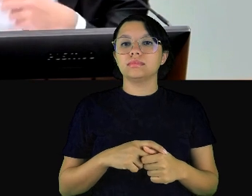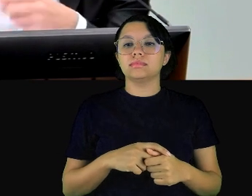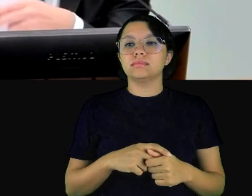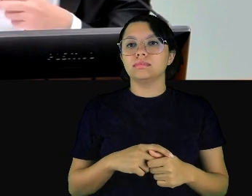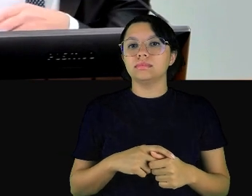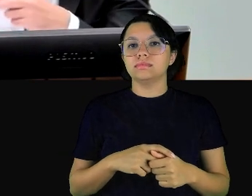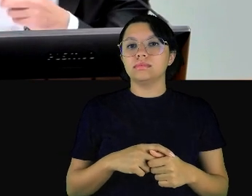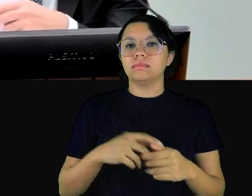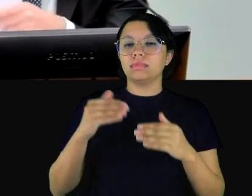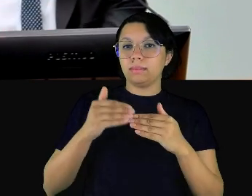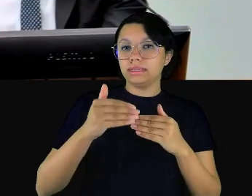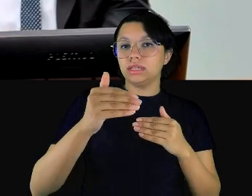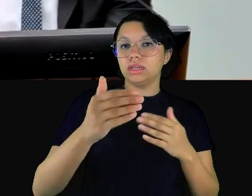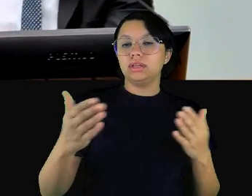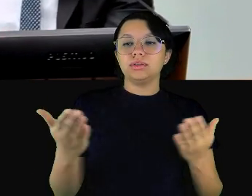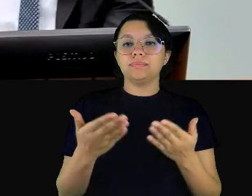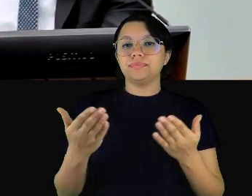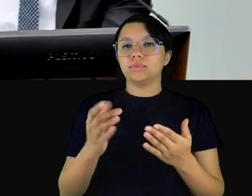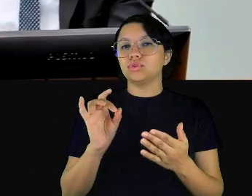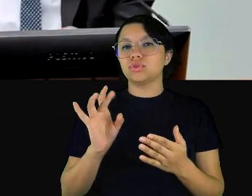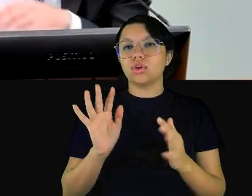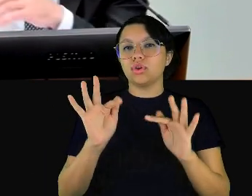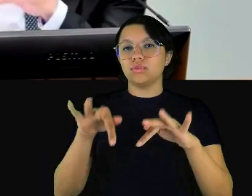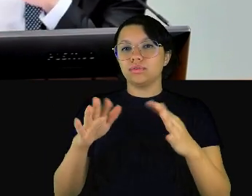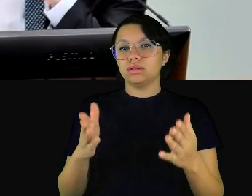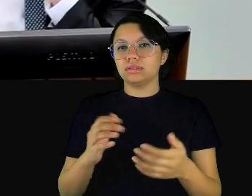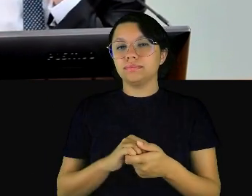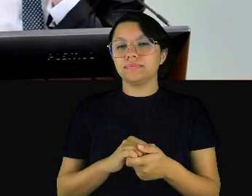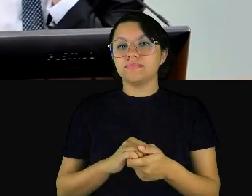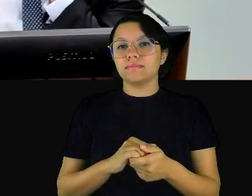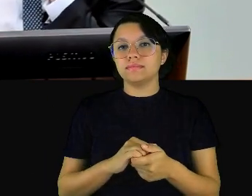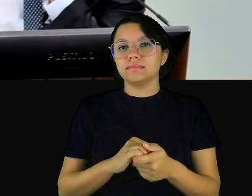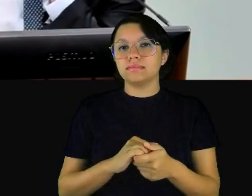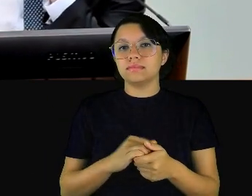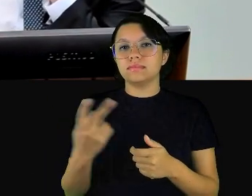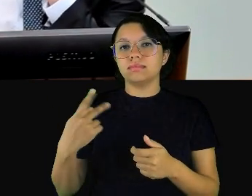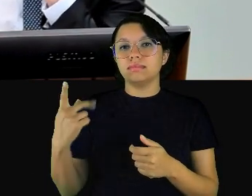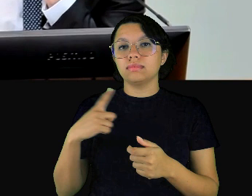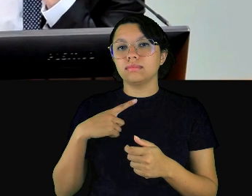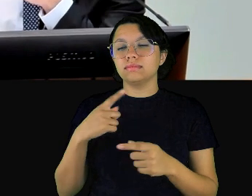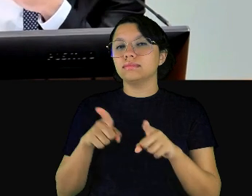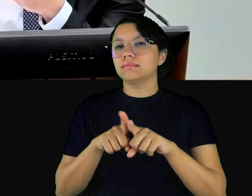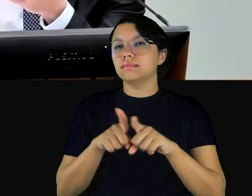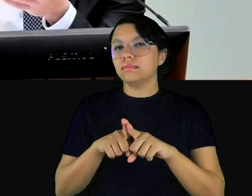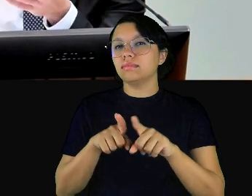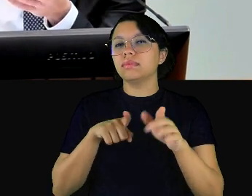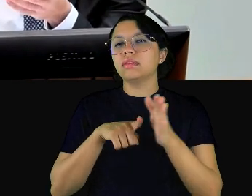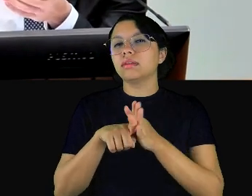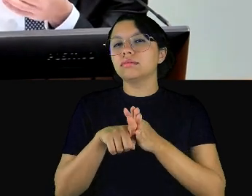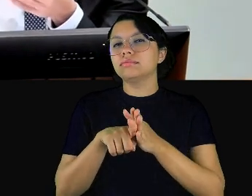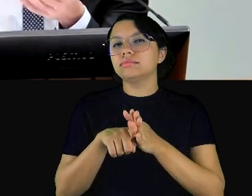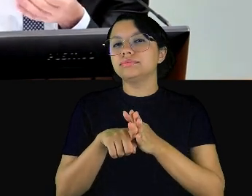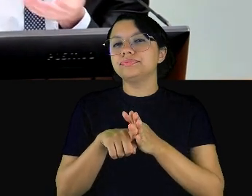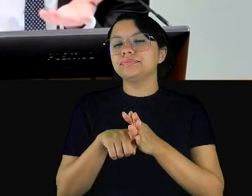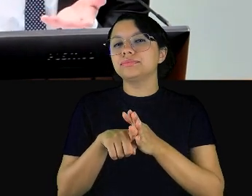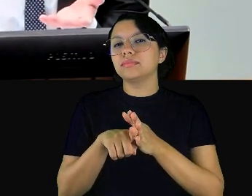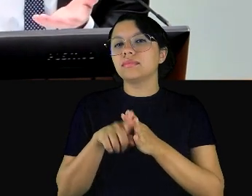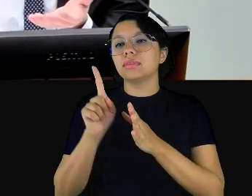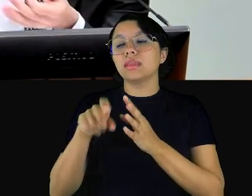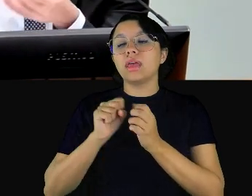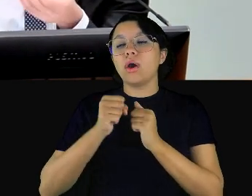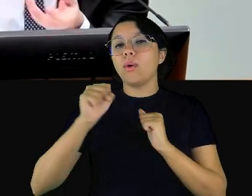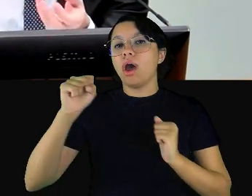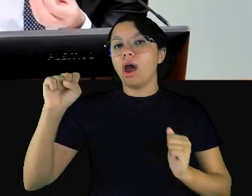Para ir mais adiante aqui, só para já ir chegando no final, nós temos também, né, a questão que é o